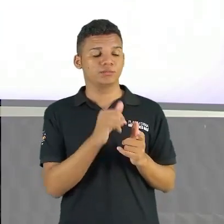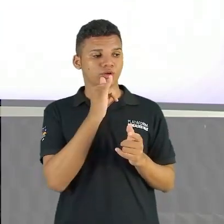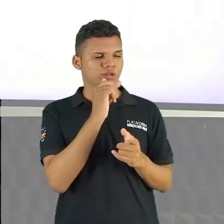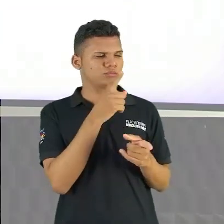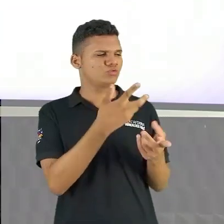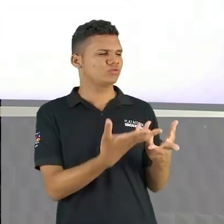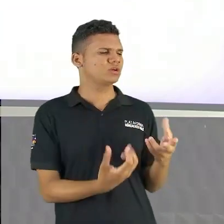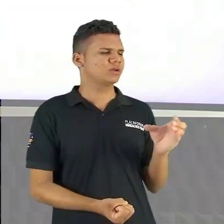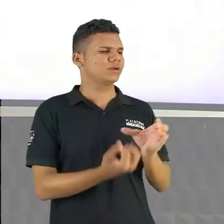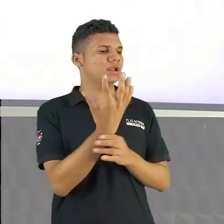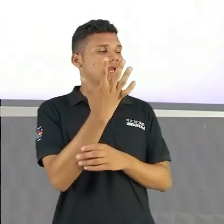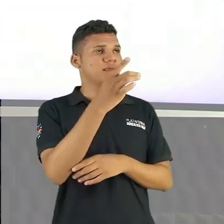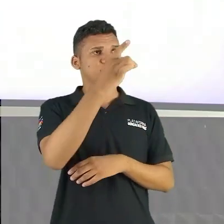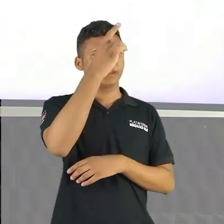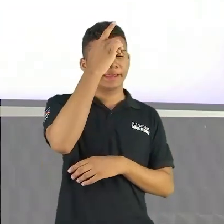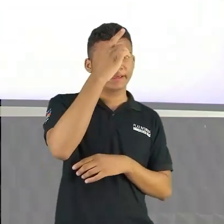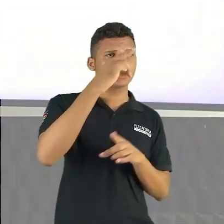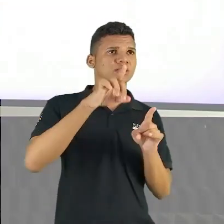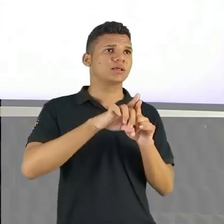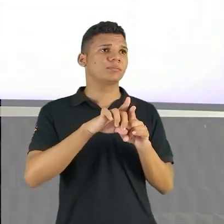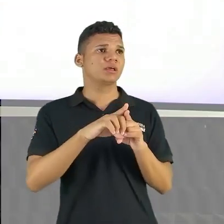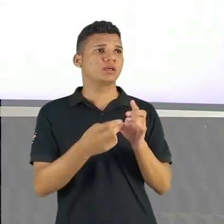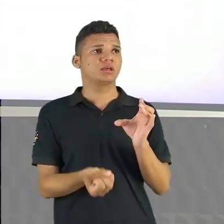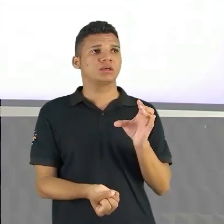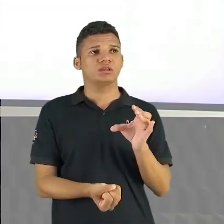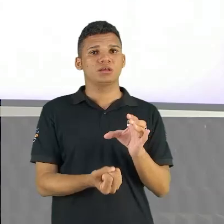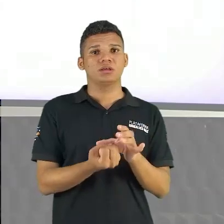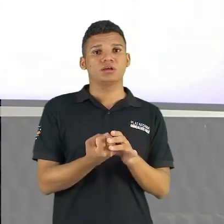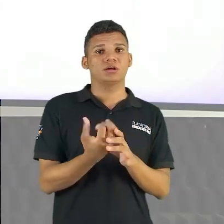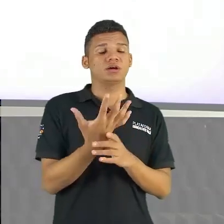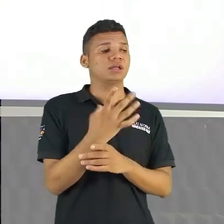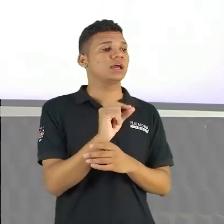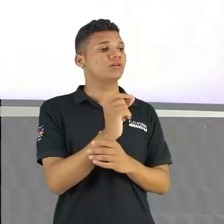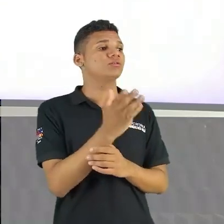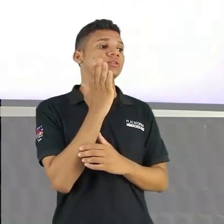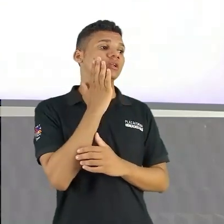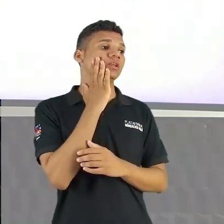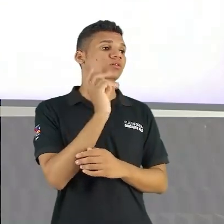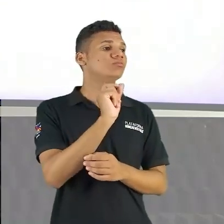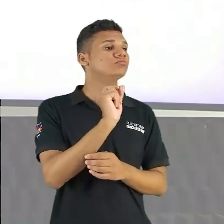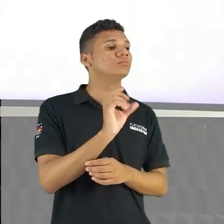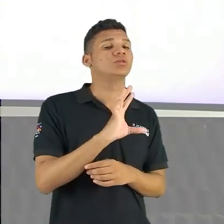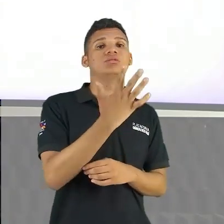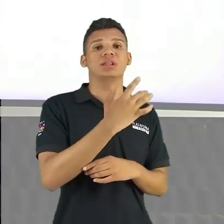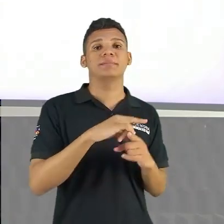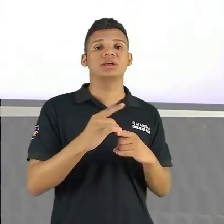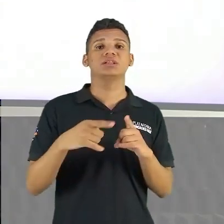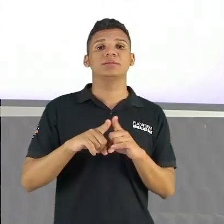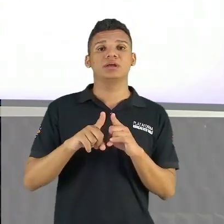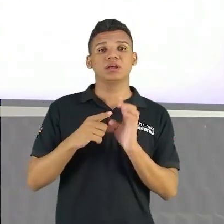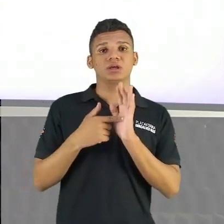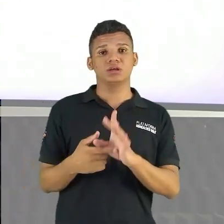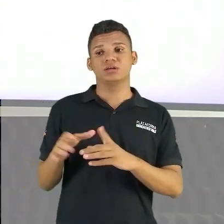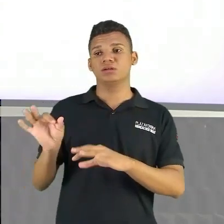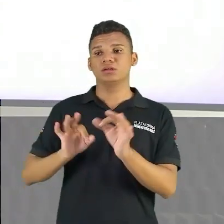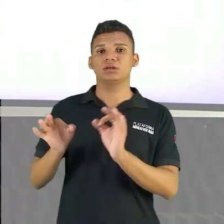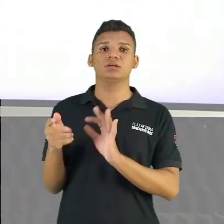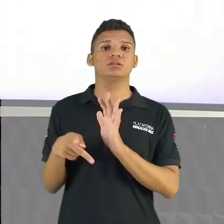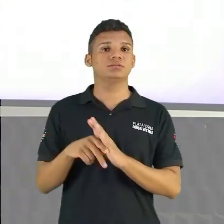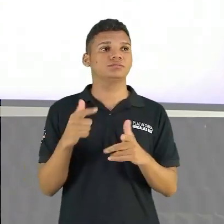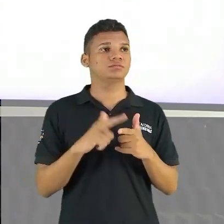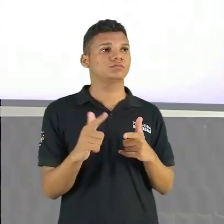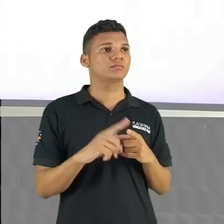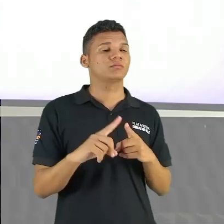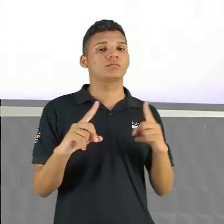causas consequências e isso te encaminhe para a resolução do problema e eu aqui utilizo a a